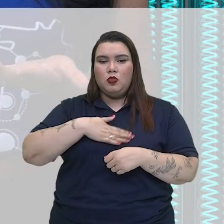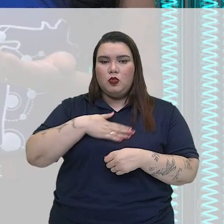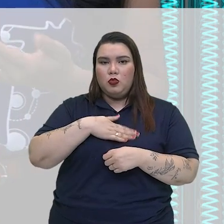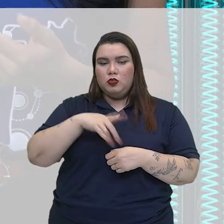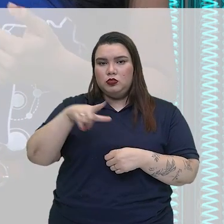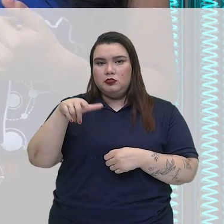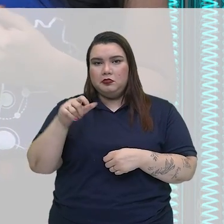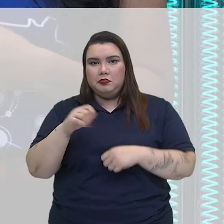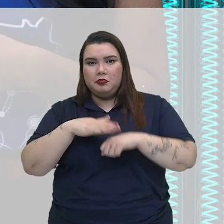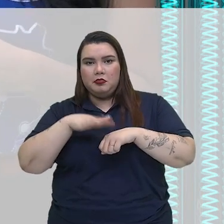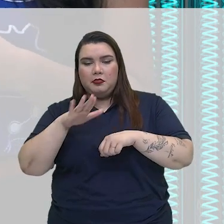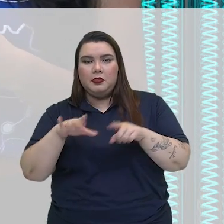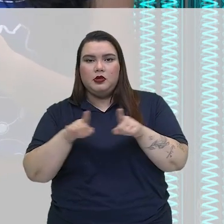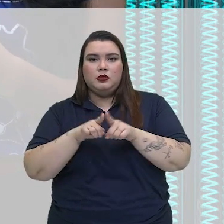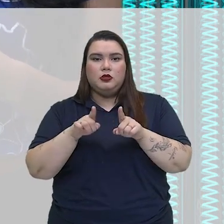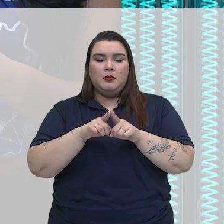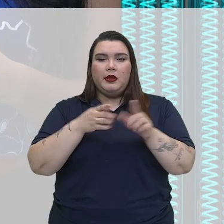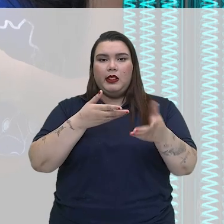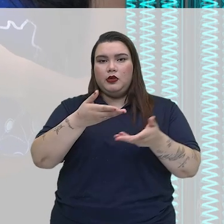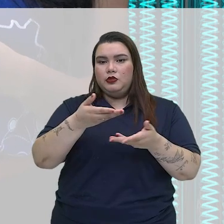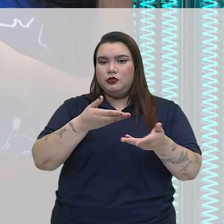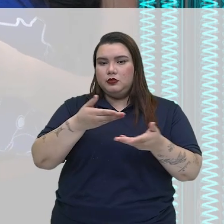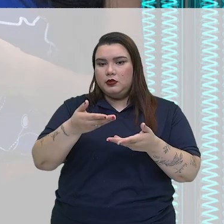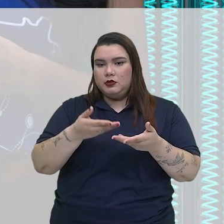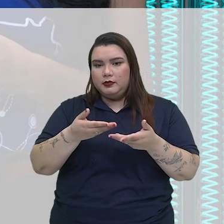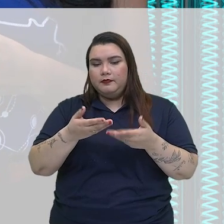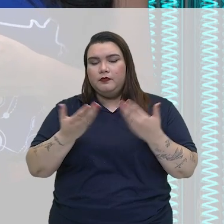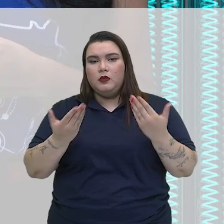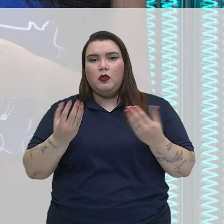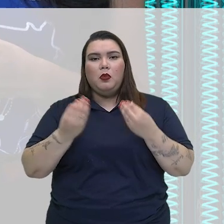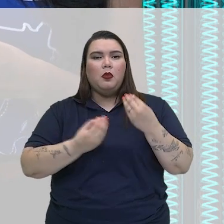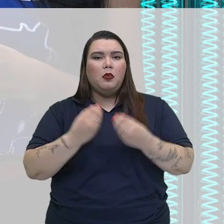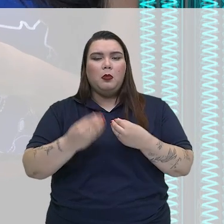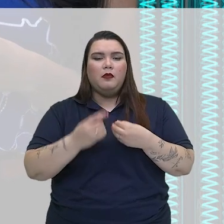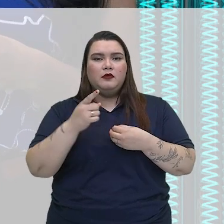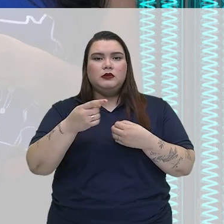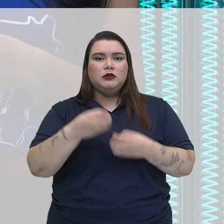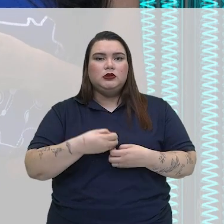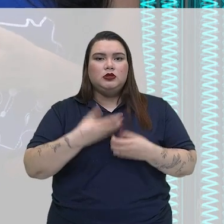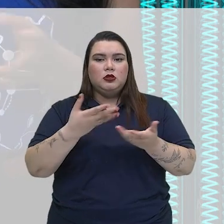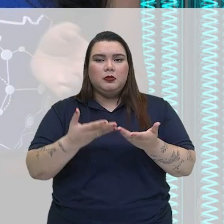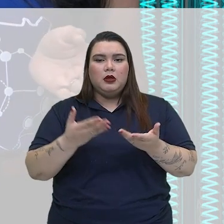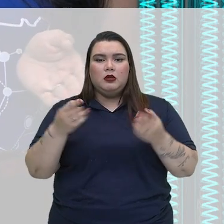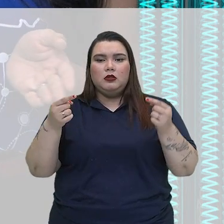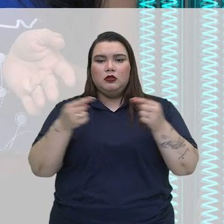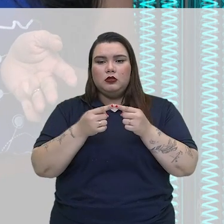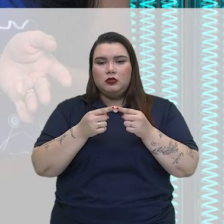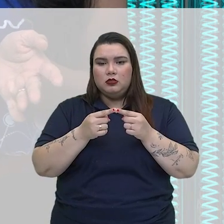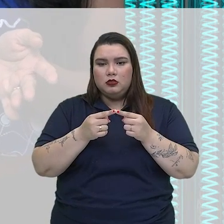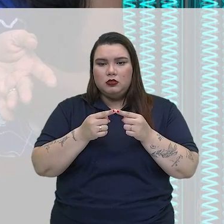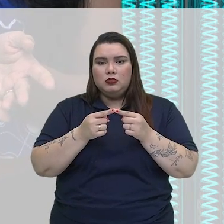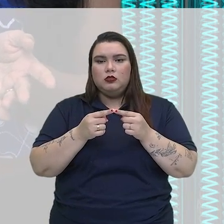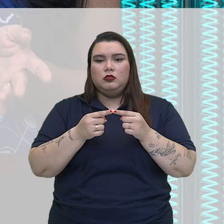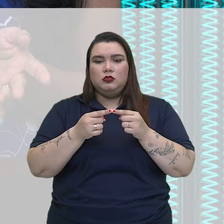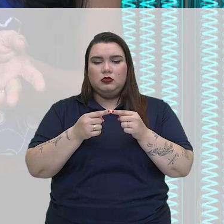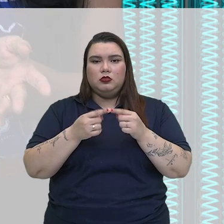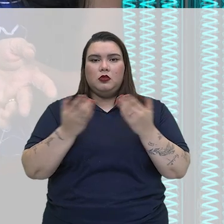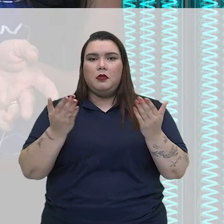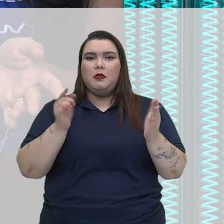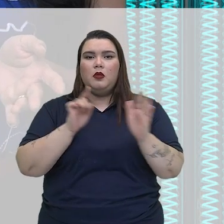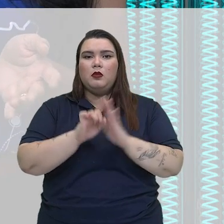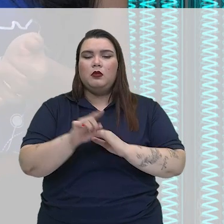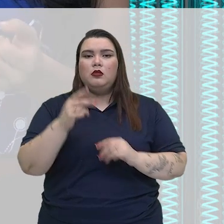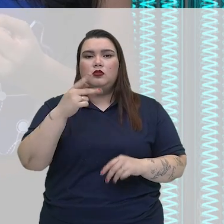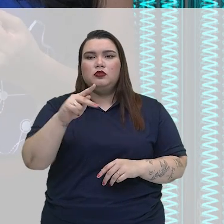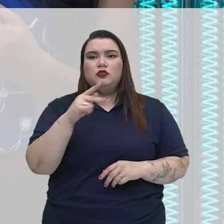minhas preferências, né? Você pode falar I like, por exemplo, what's your favorite food? Qual é a sua